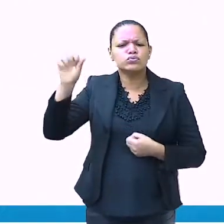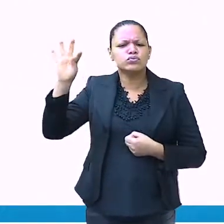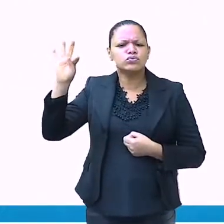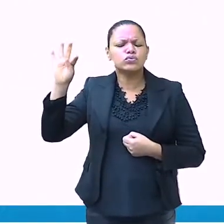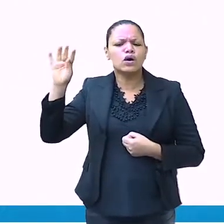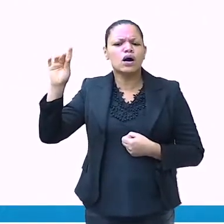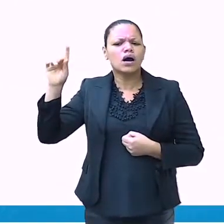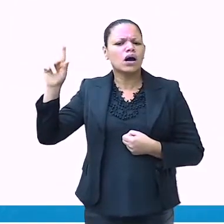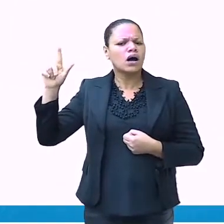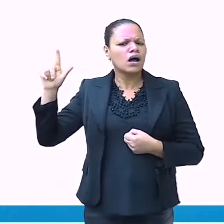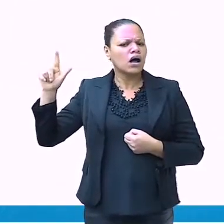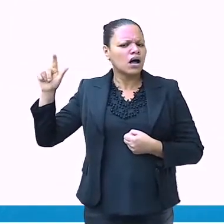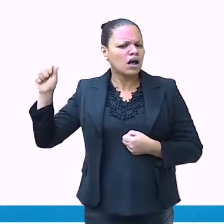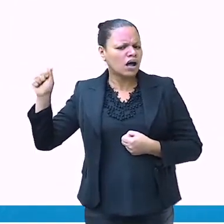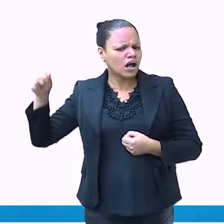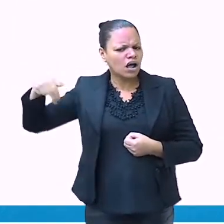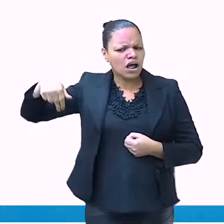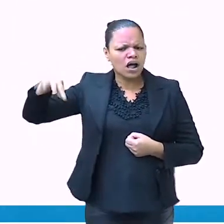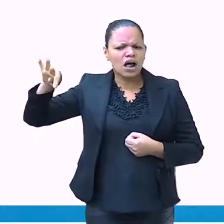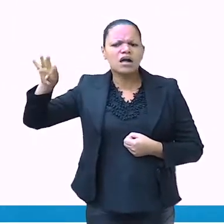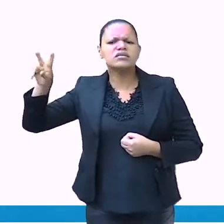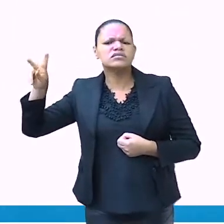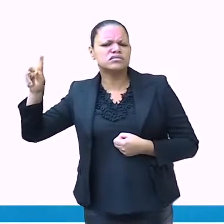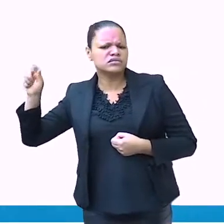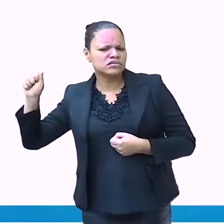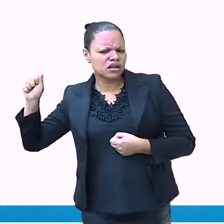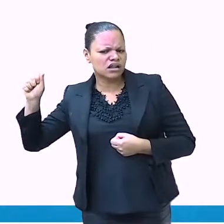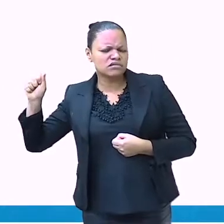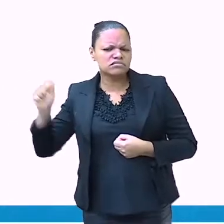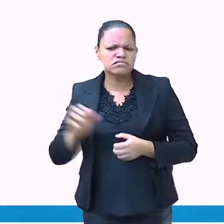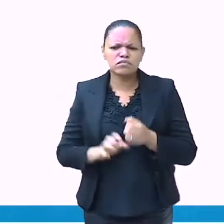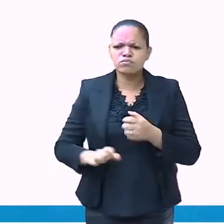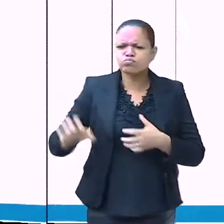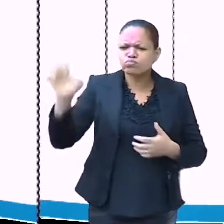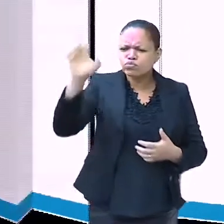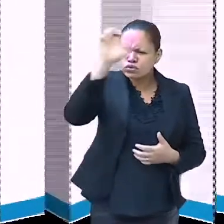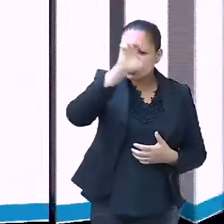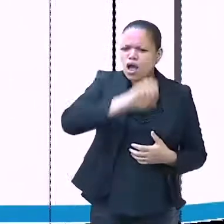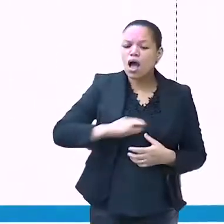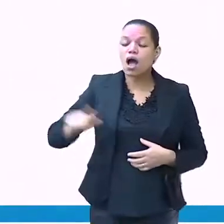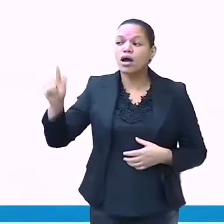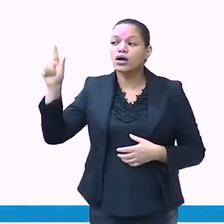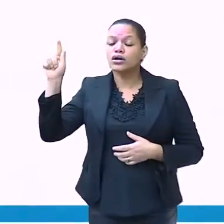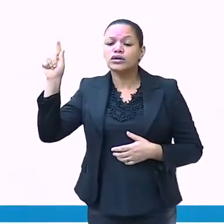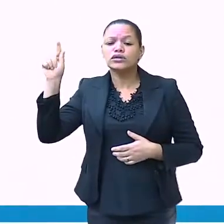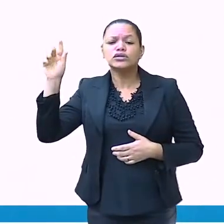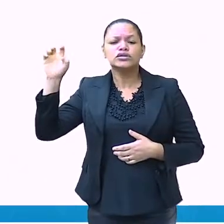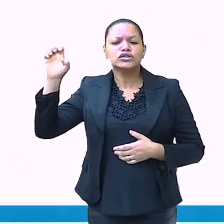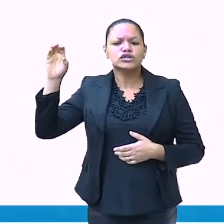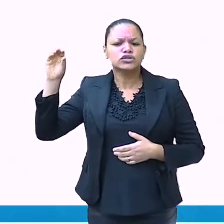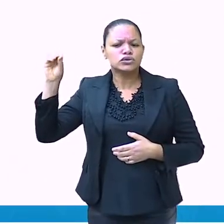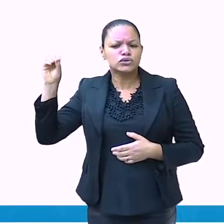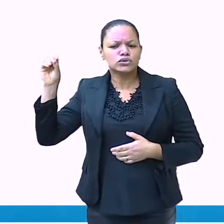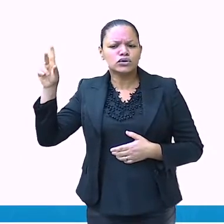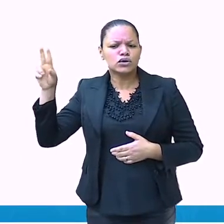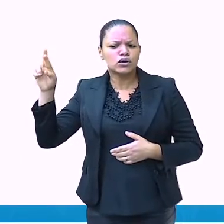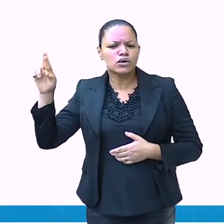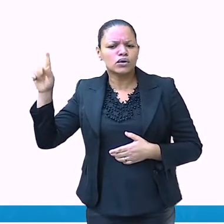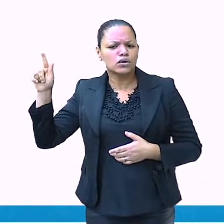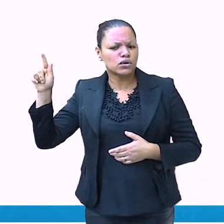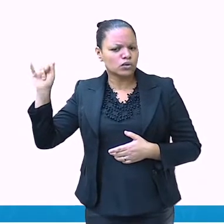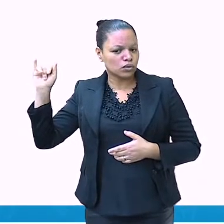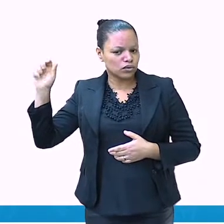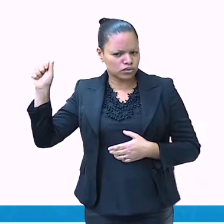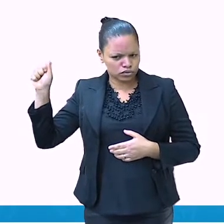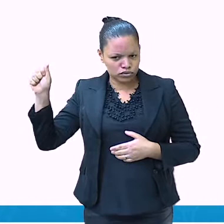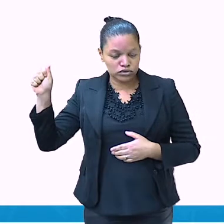Atlanta, porque Geórgia é um estado novo, ok? Então, Martin Luther King nasceu em Atlanta, na